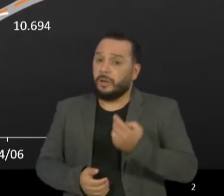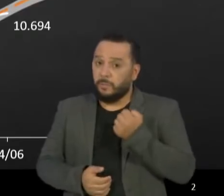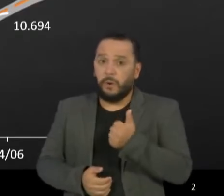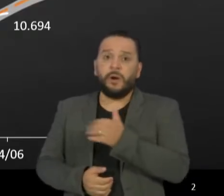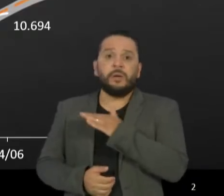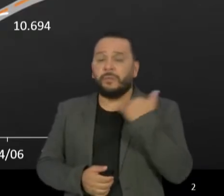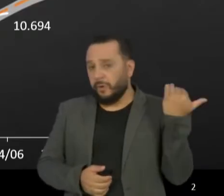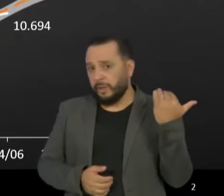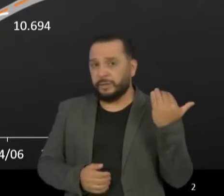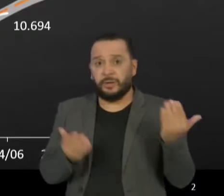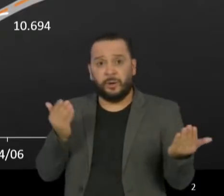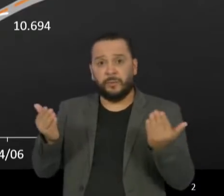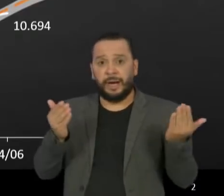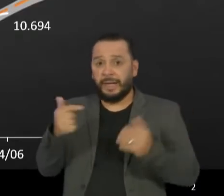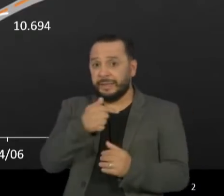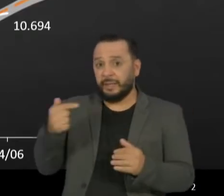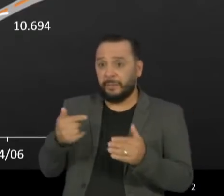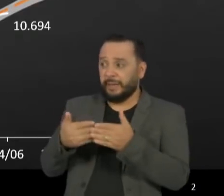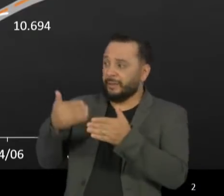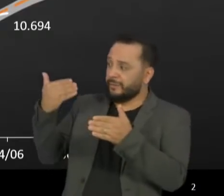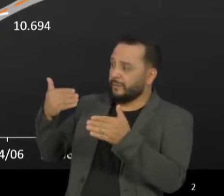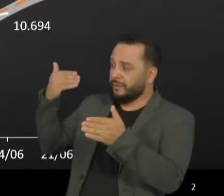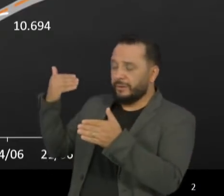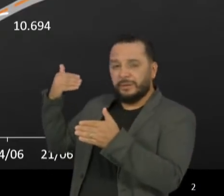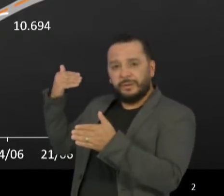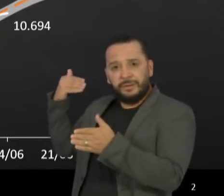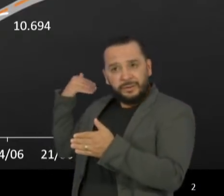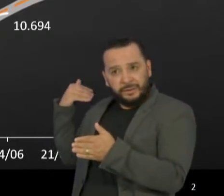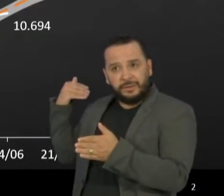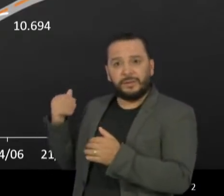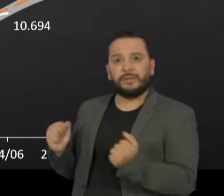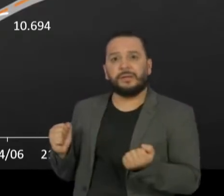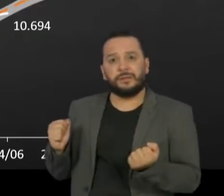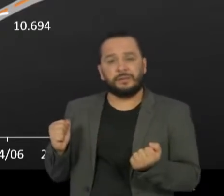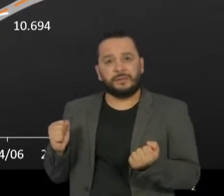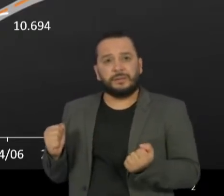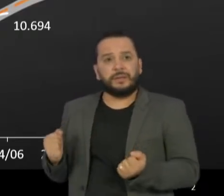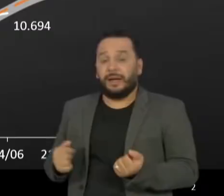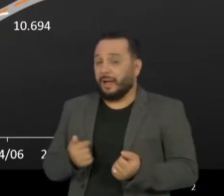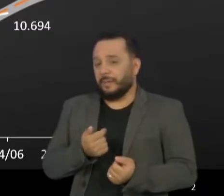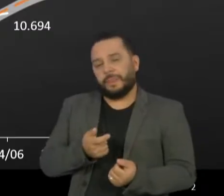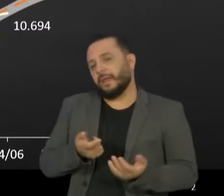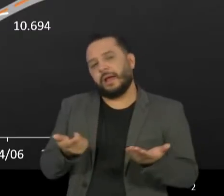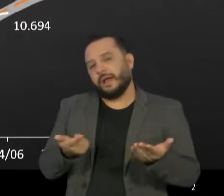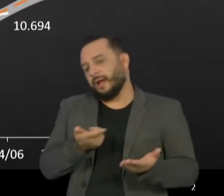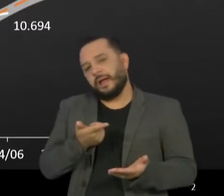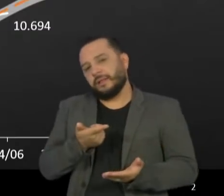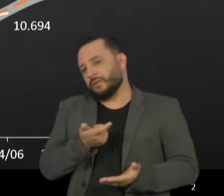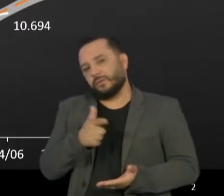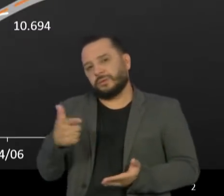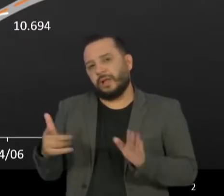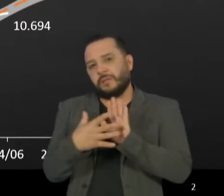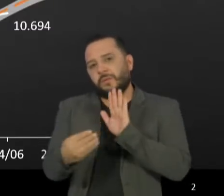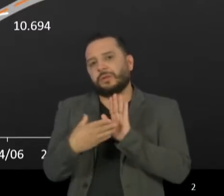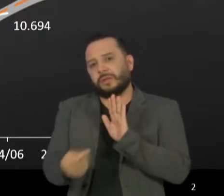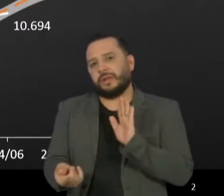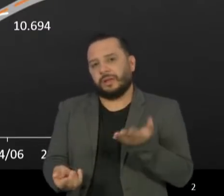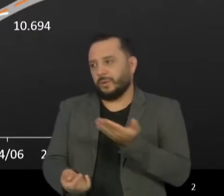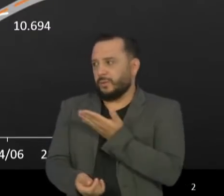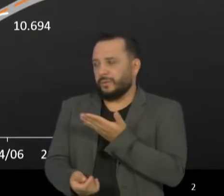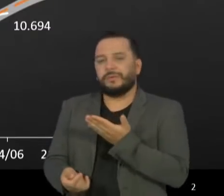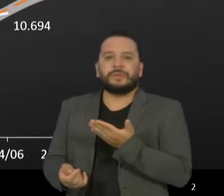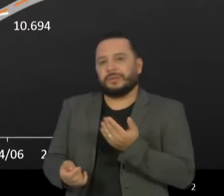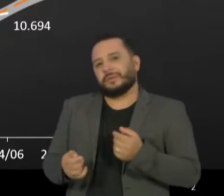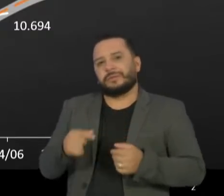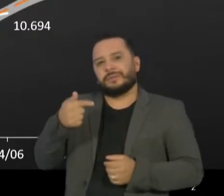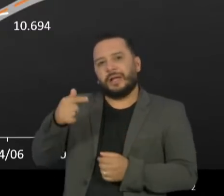em relação às semanas anteriores, que ainda não está nesse modelo que ele vê ao longo de 7